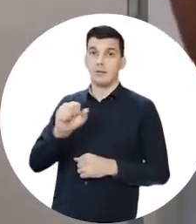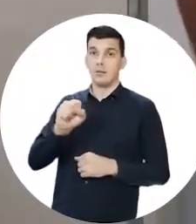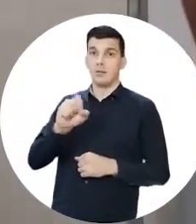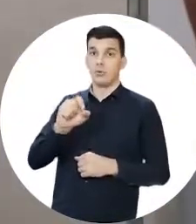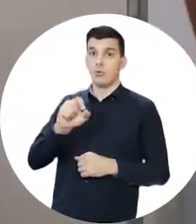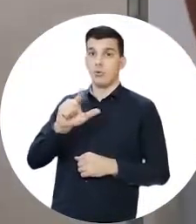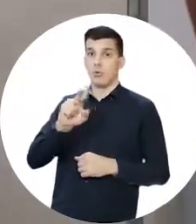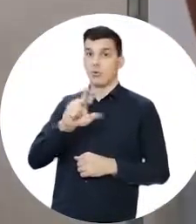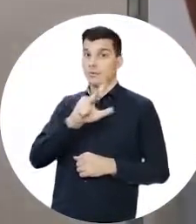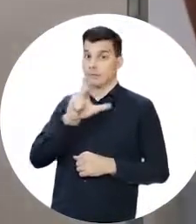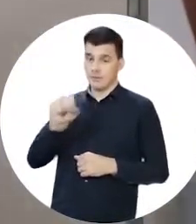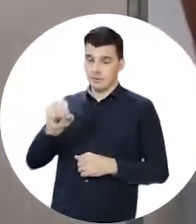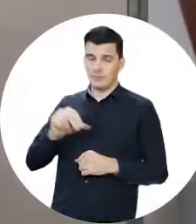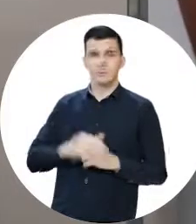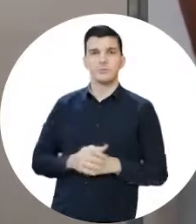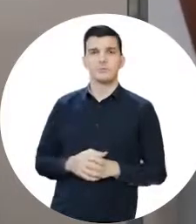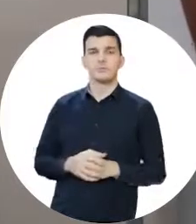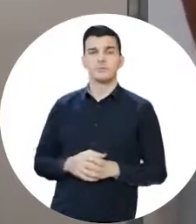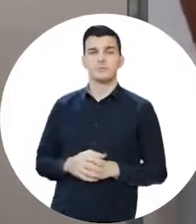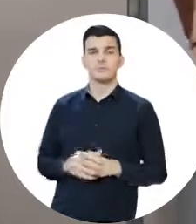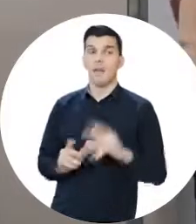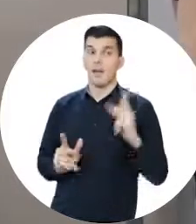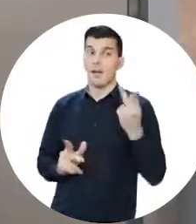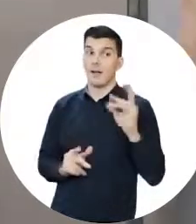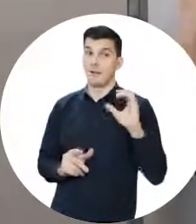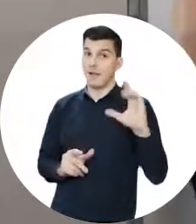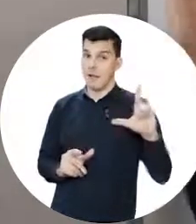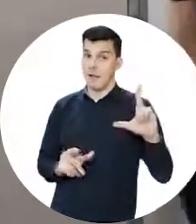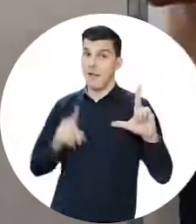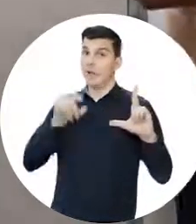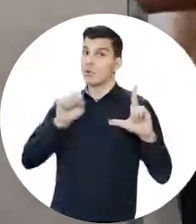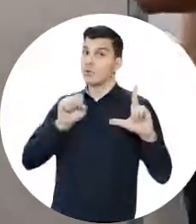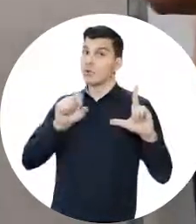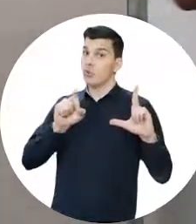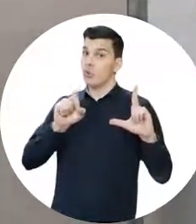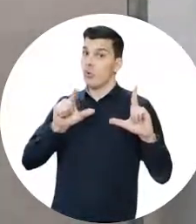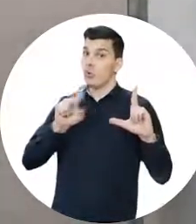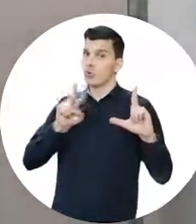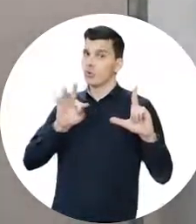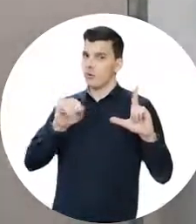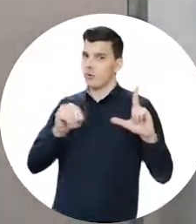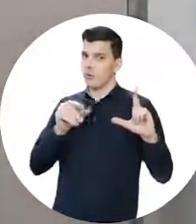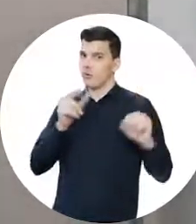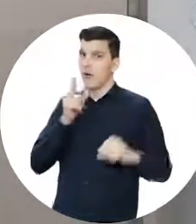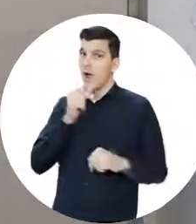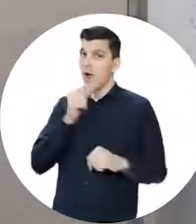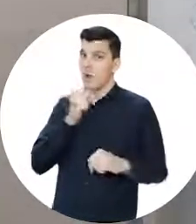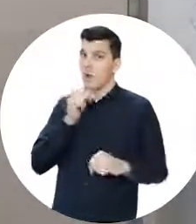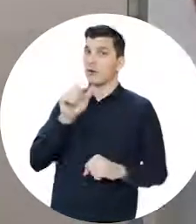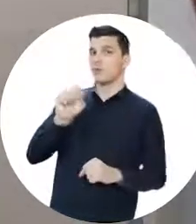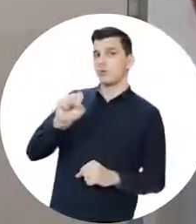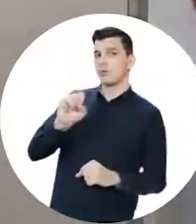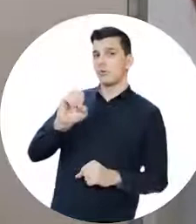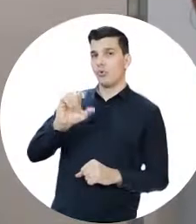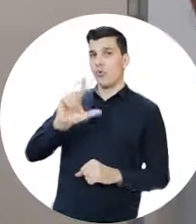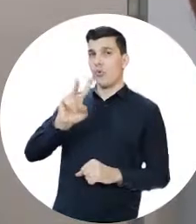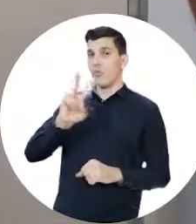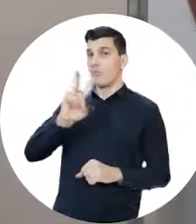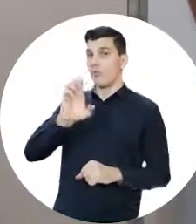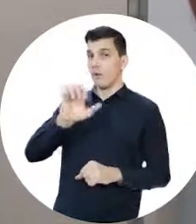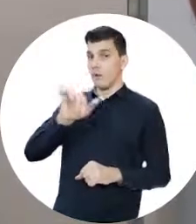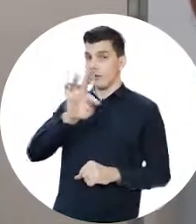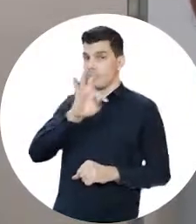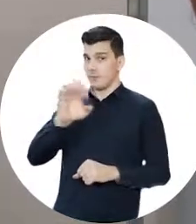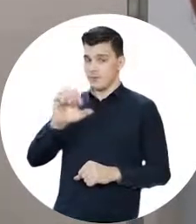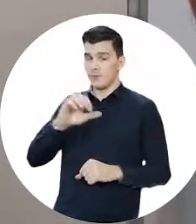lá. HCl é soluto, a água vai ser o meu solvente. Então, a solução,